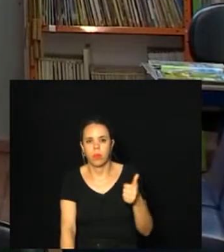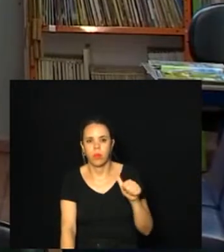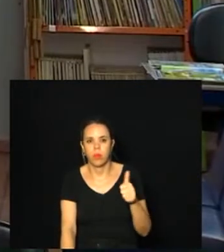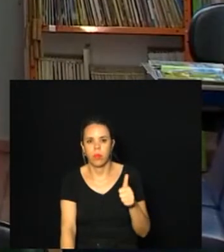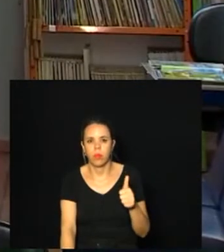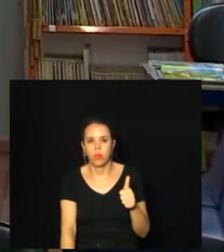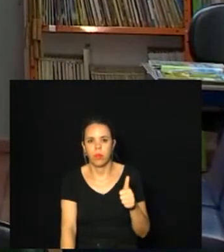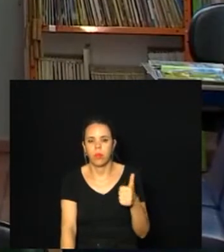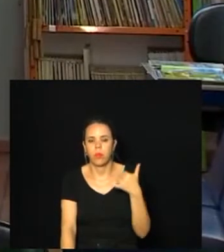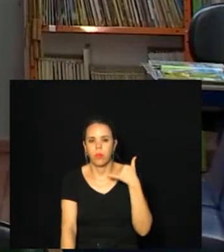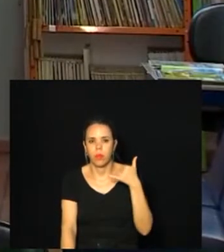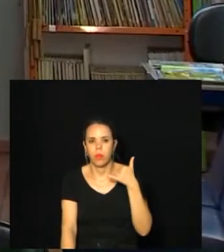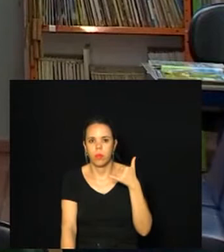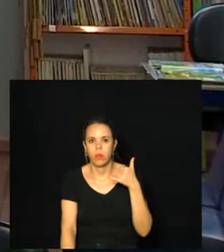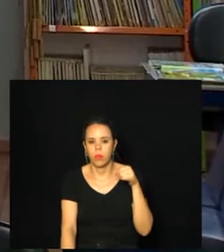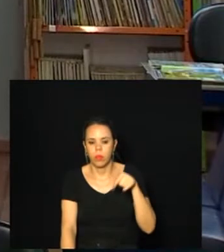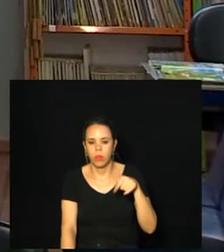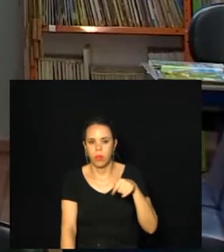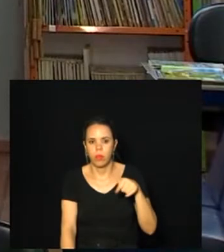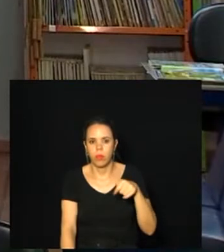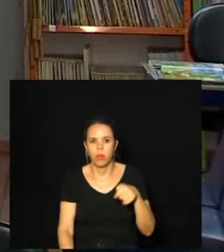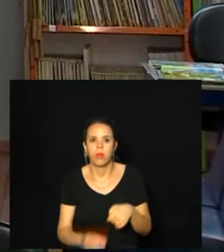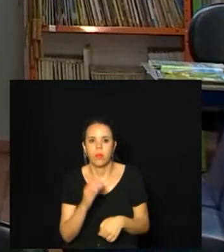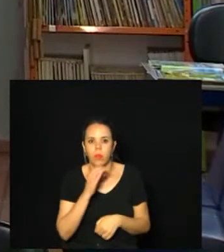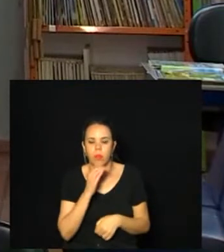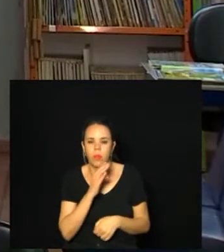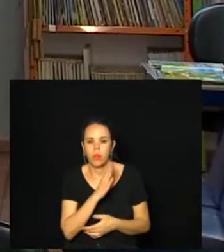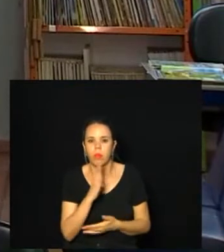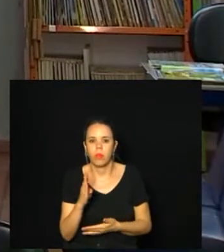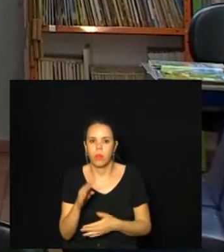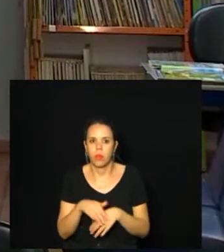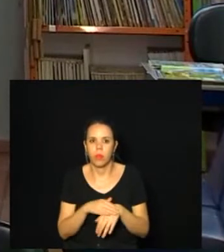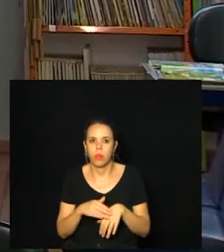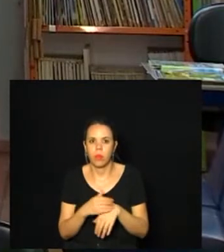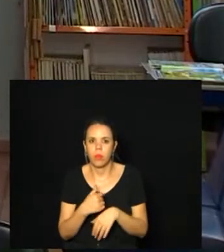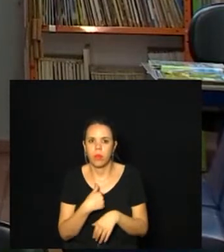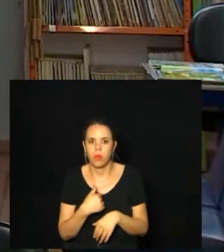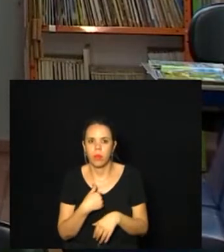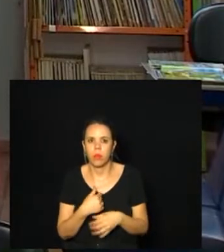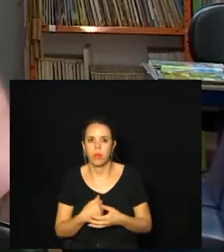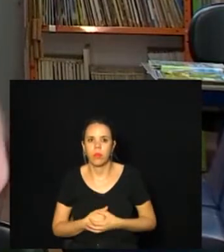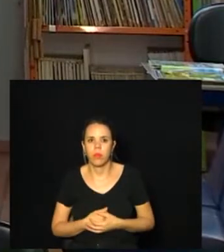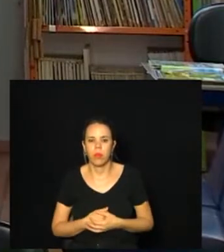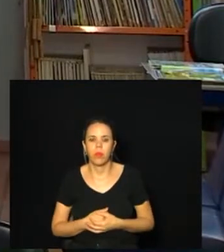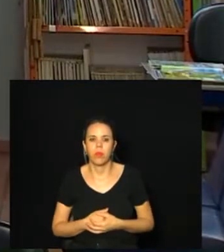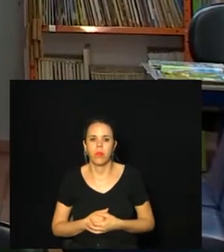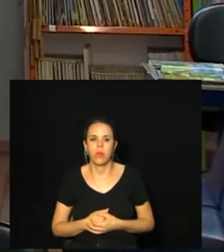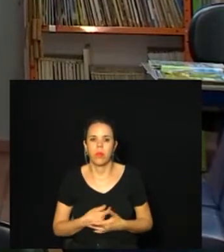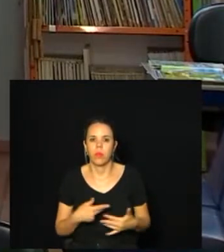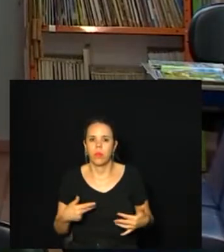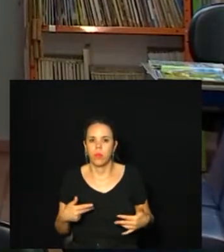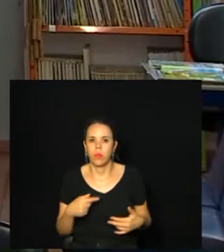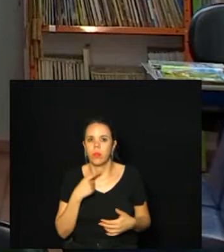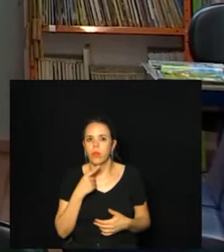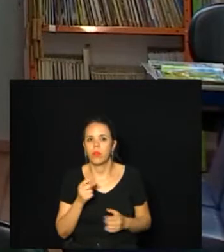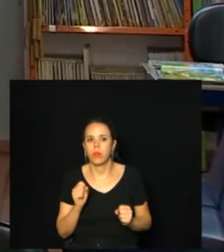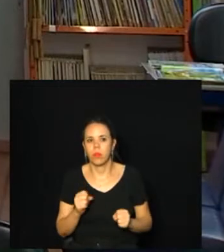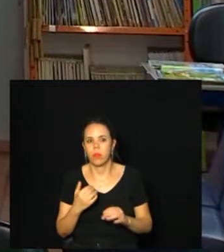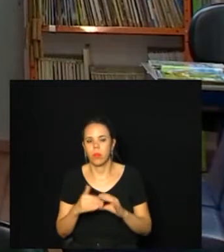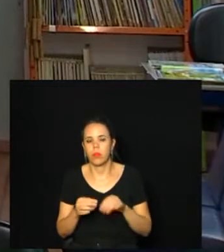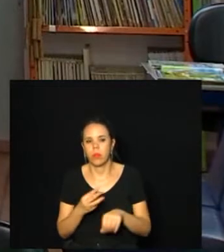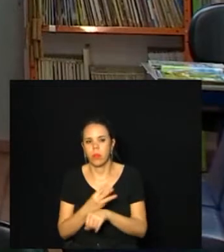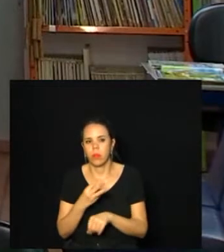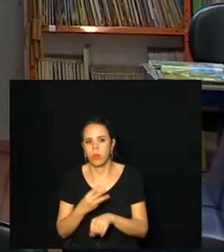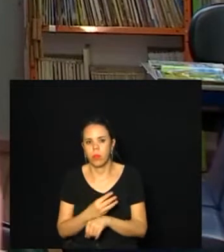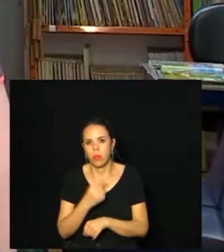3242-9211 é o telefone da biblioteca. Se é coisa urgente, ligue e converse diretamente comigo. Se for alguma dúvida, pode mandar um WhatsApp